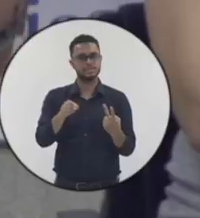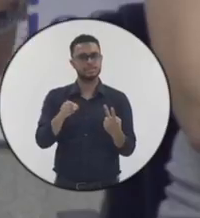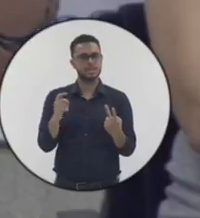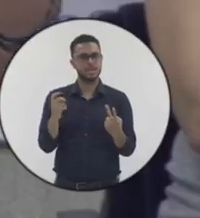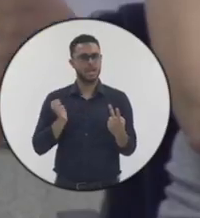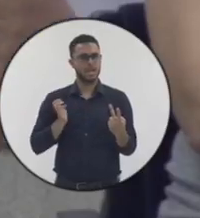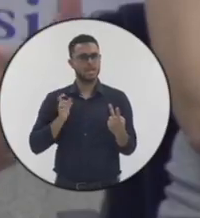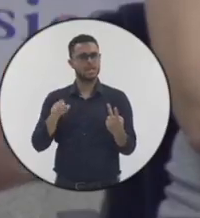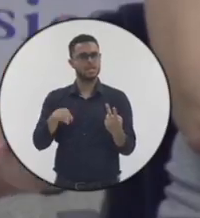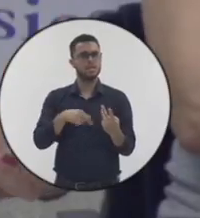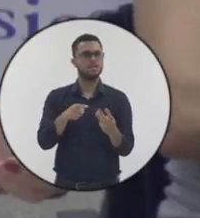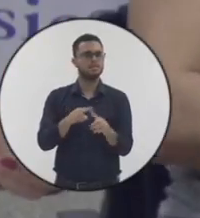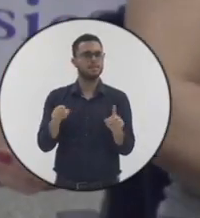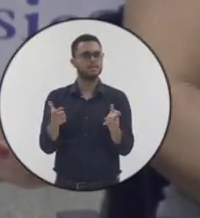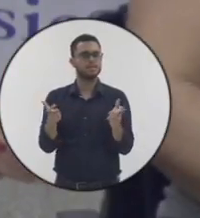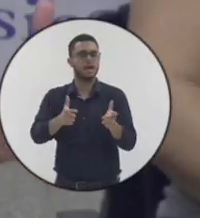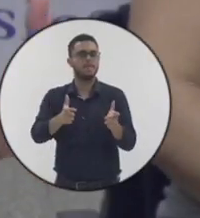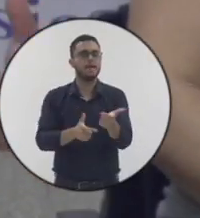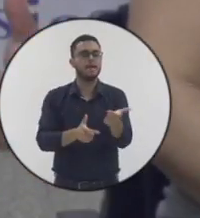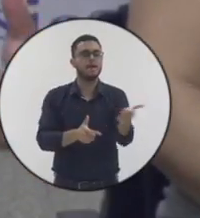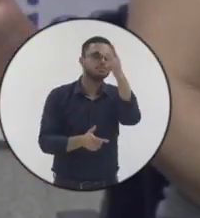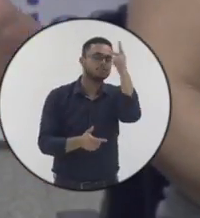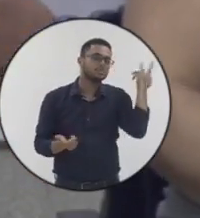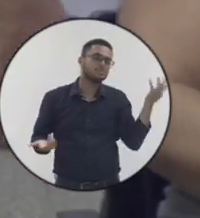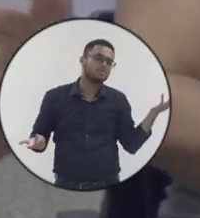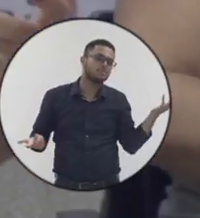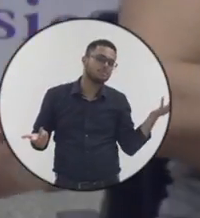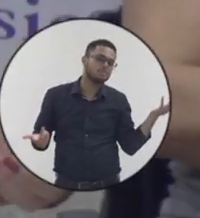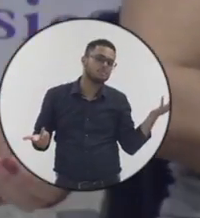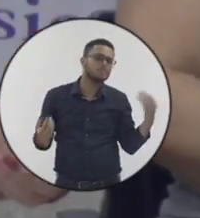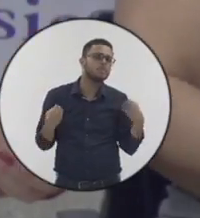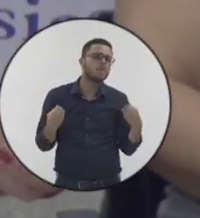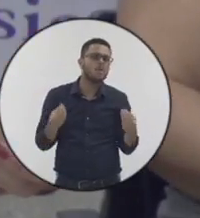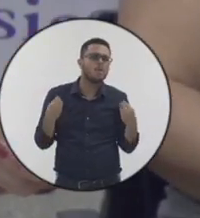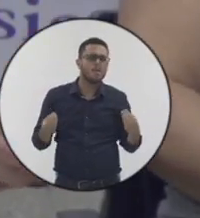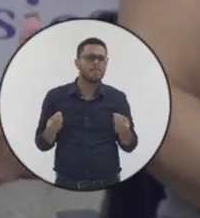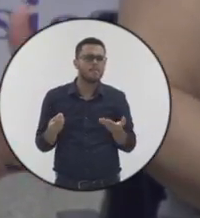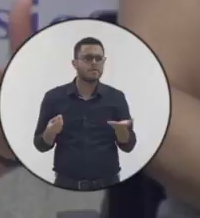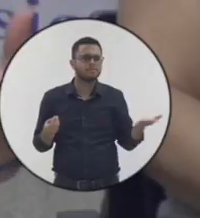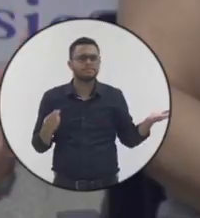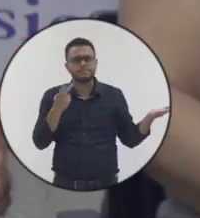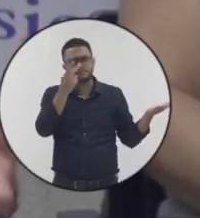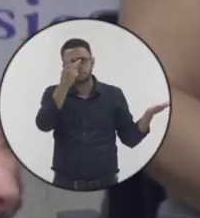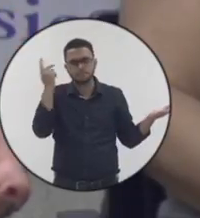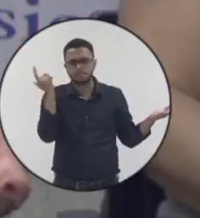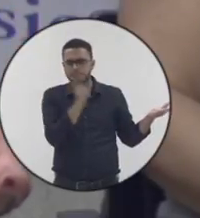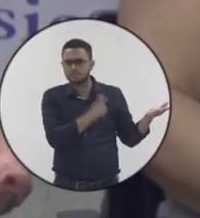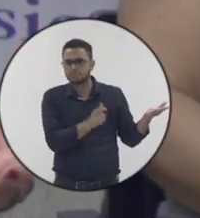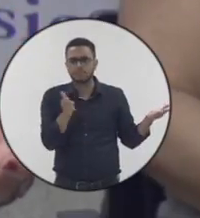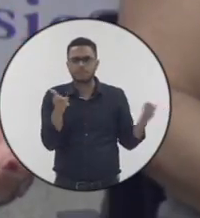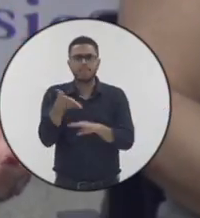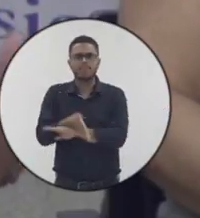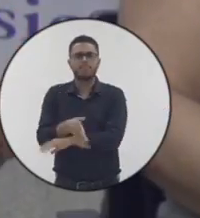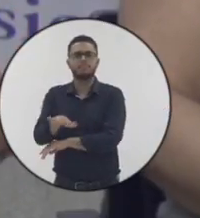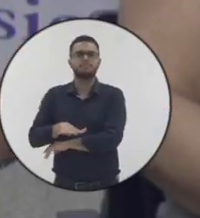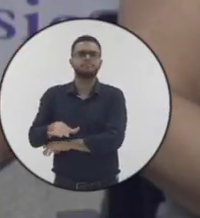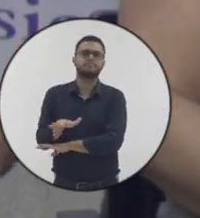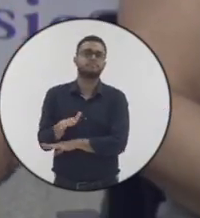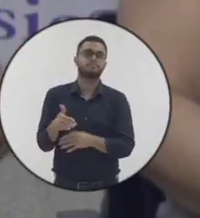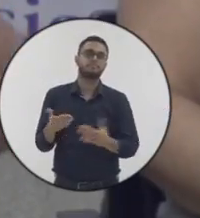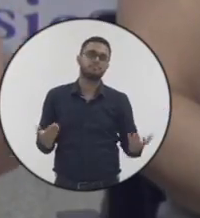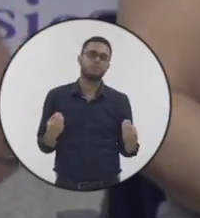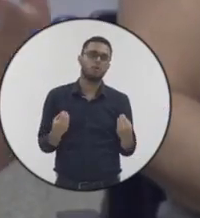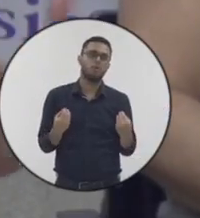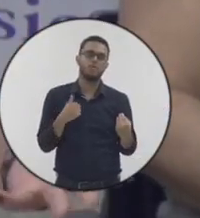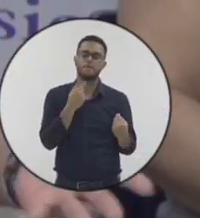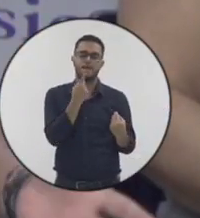E aonde ficam essas outras pessoas, né? Como essas pessoas não conseguem acessar esse espaço? E aí não tem como